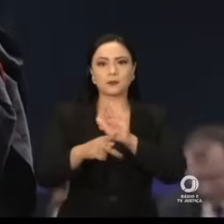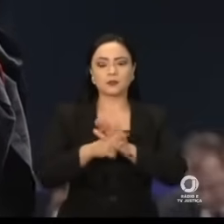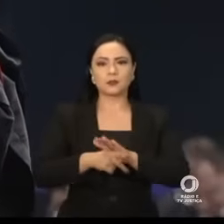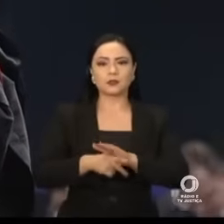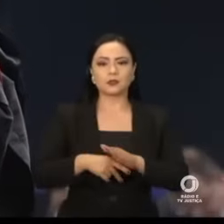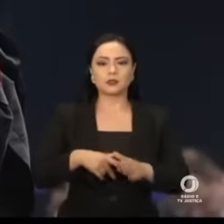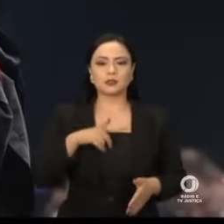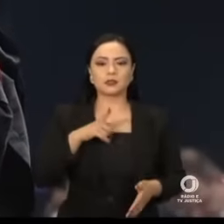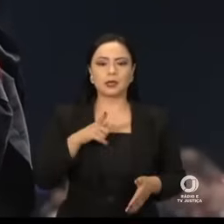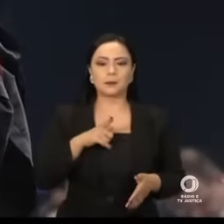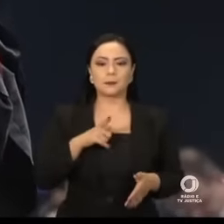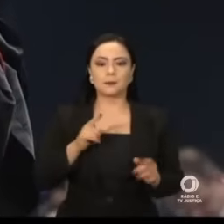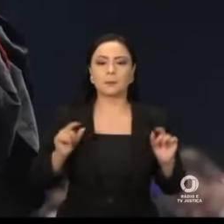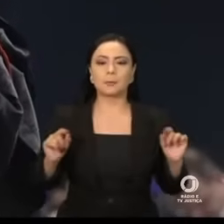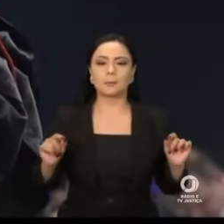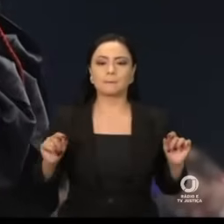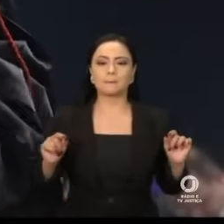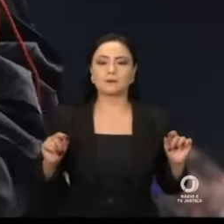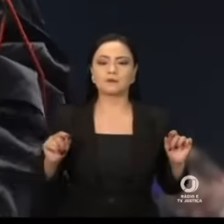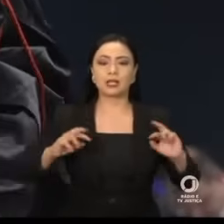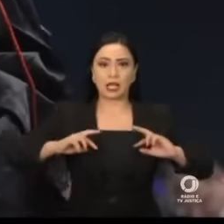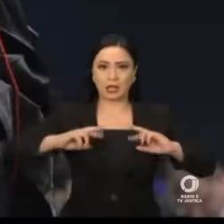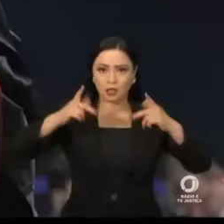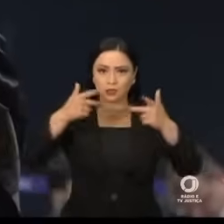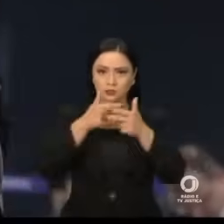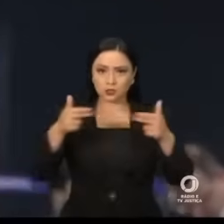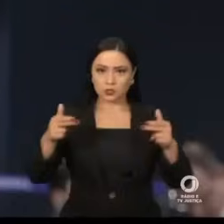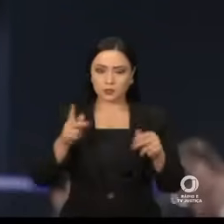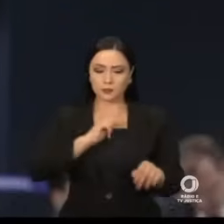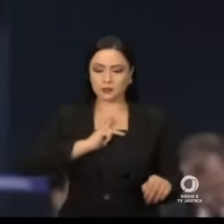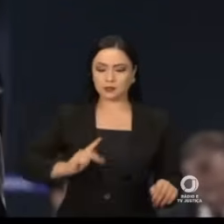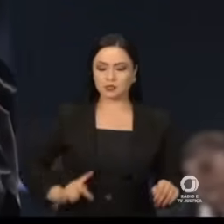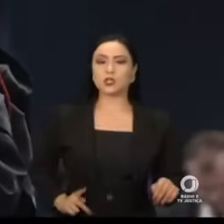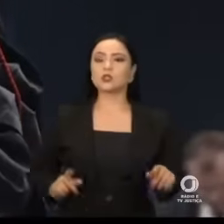Federal. Além disso, senhor presidente,